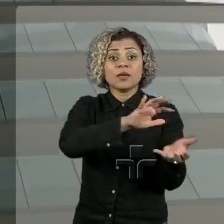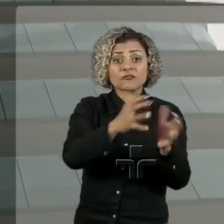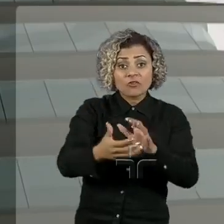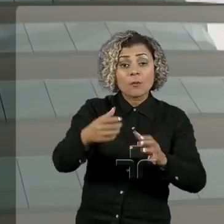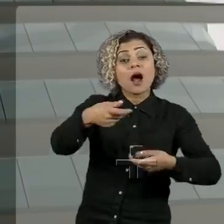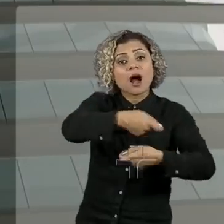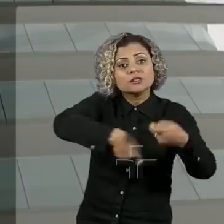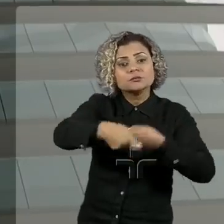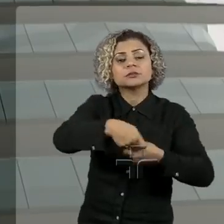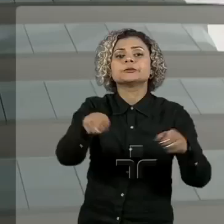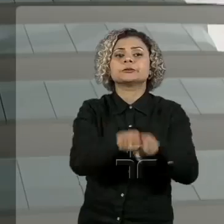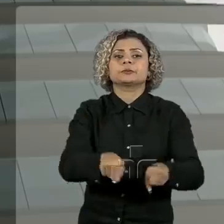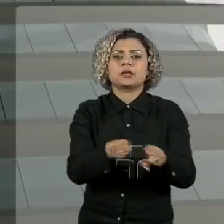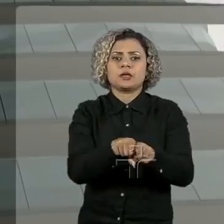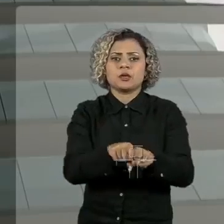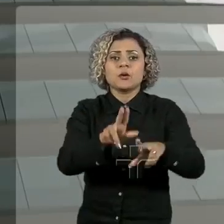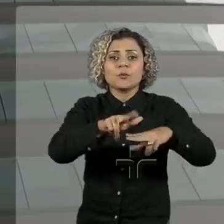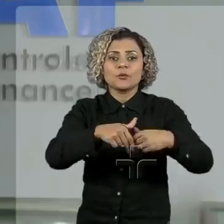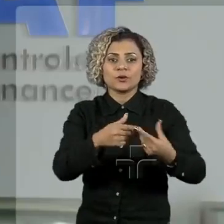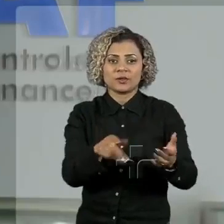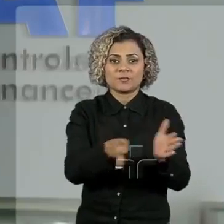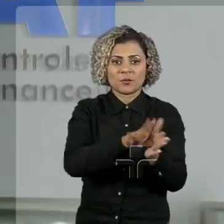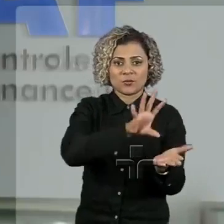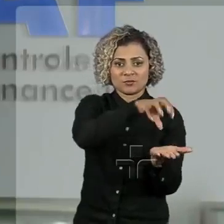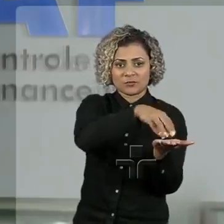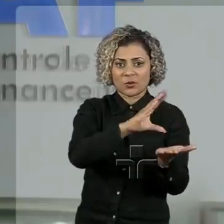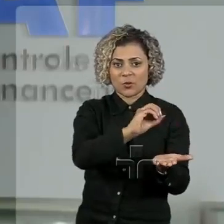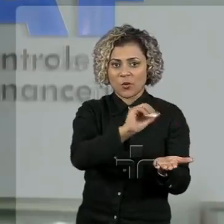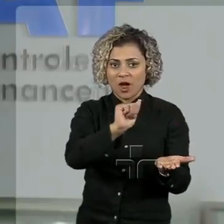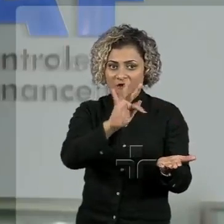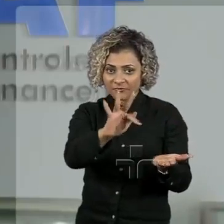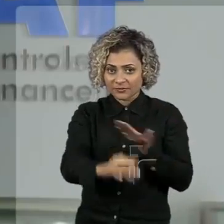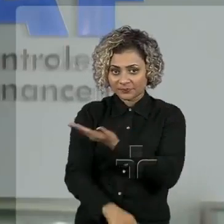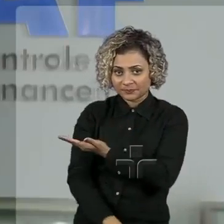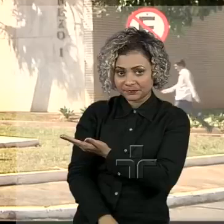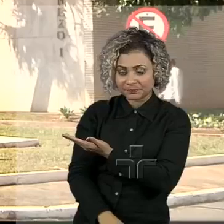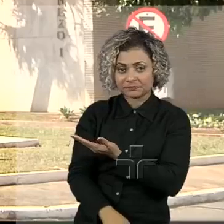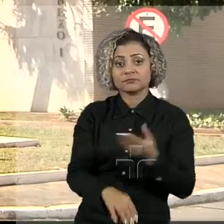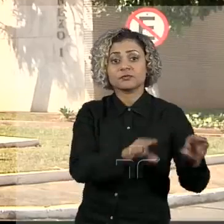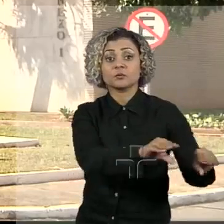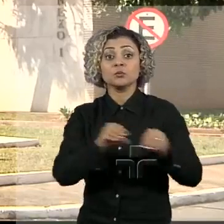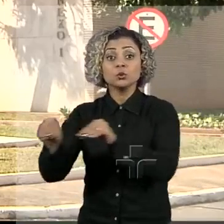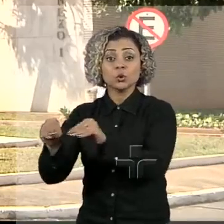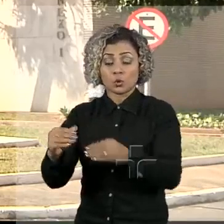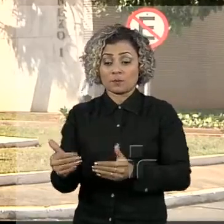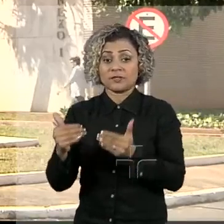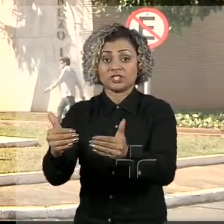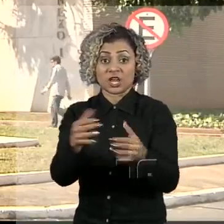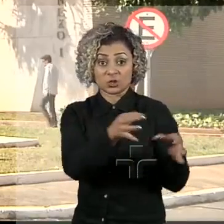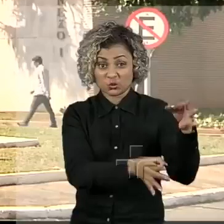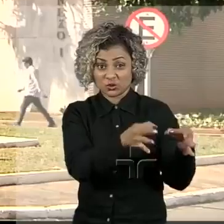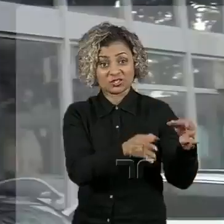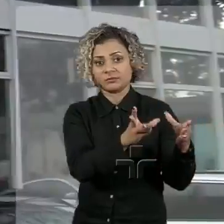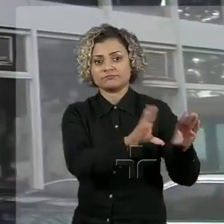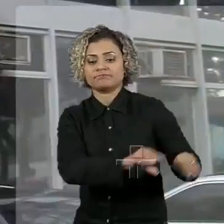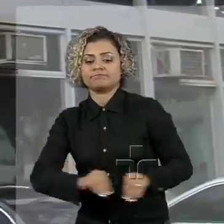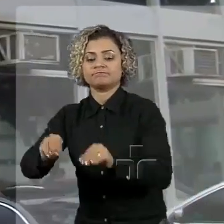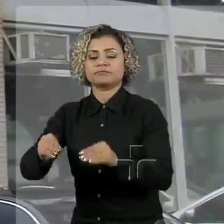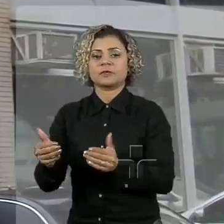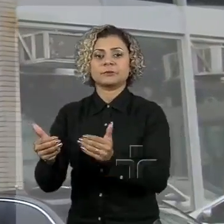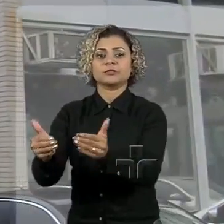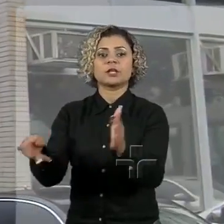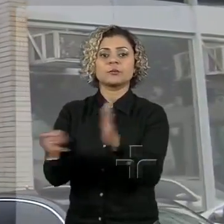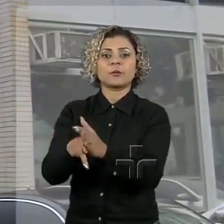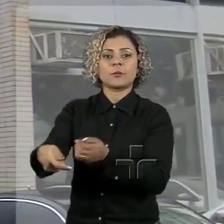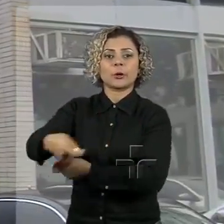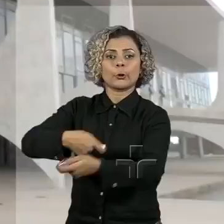administrativa, com a transferência do Conselho de Controle de Atividades Financeiras, o COAF, do Ministério da Justiça de Sérgio Moro para a